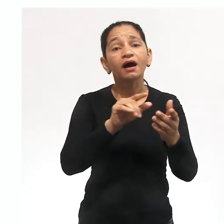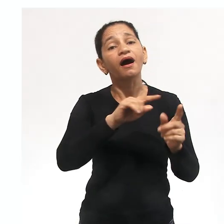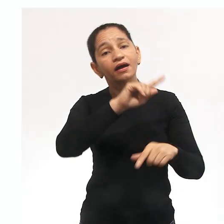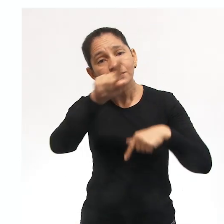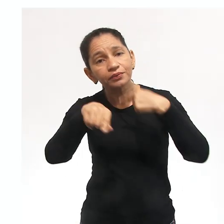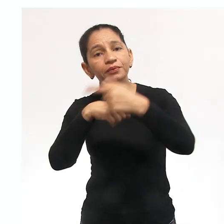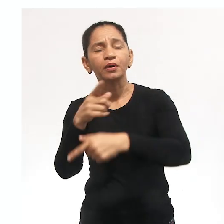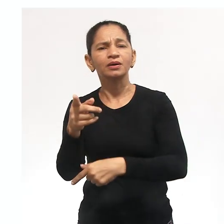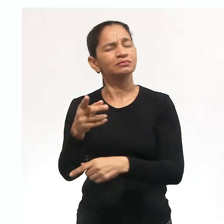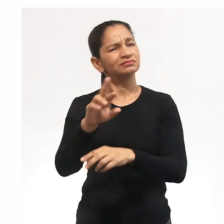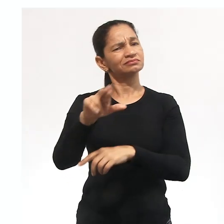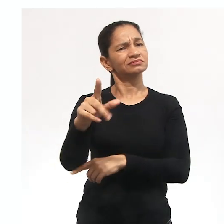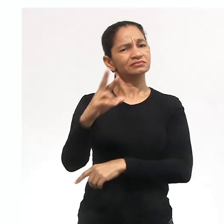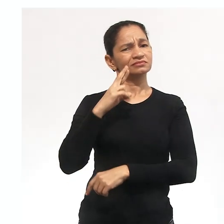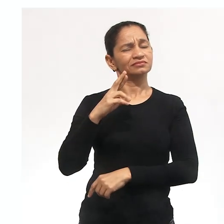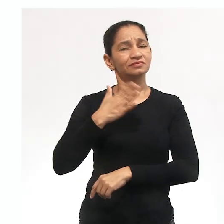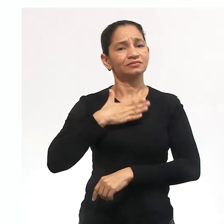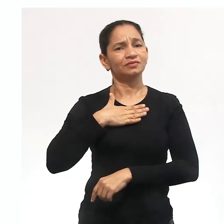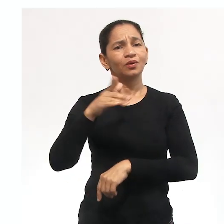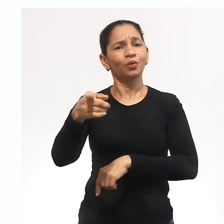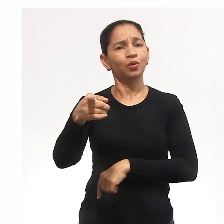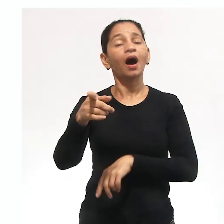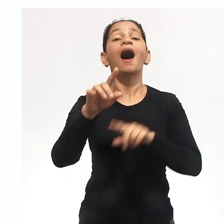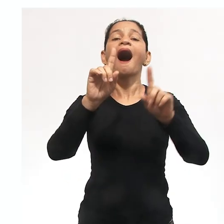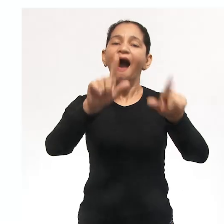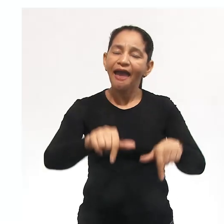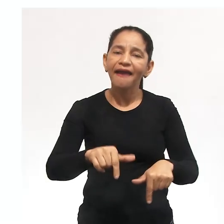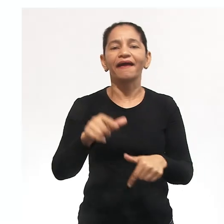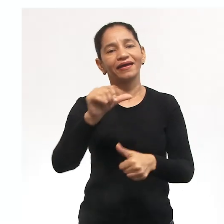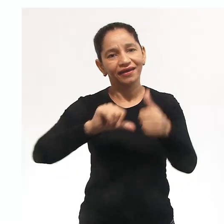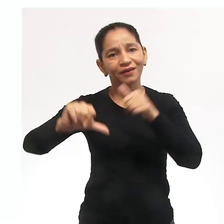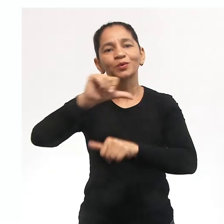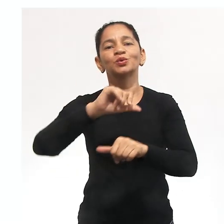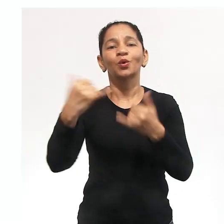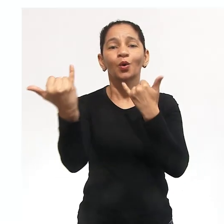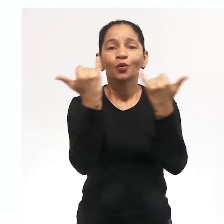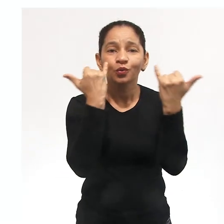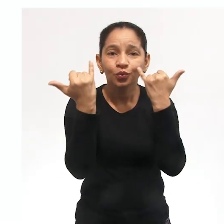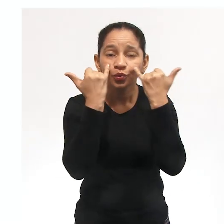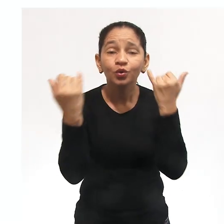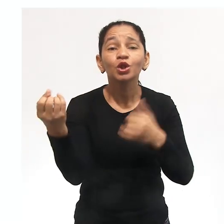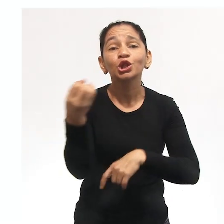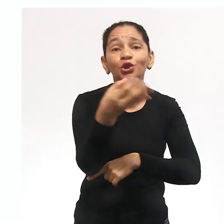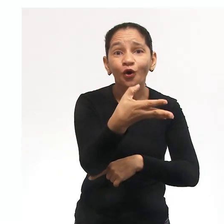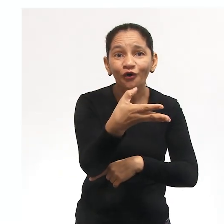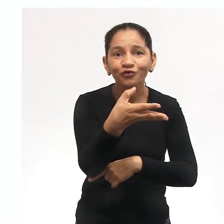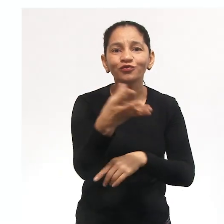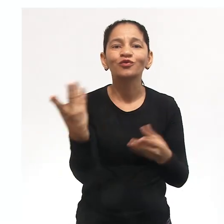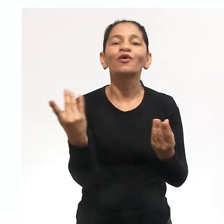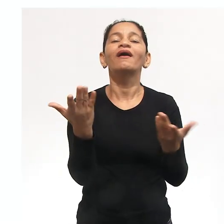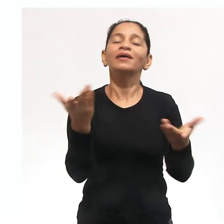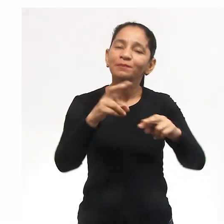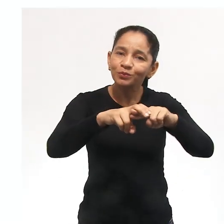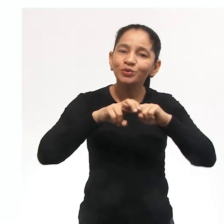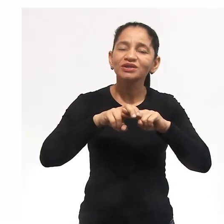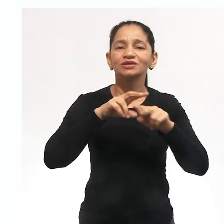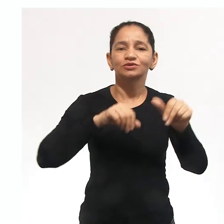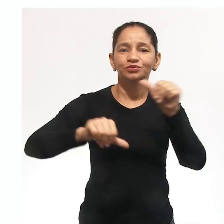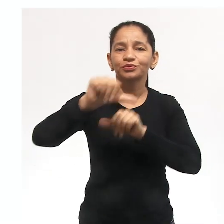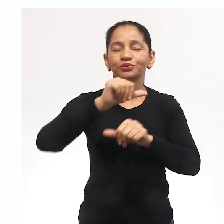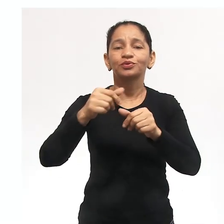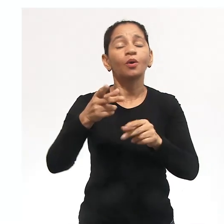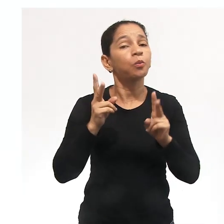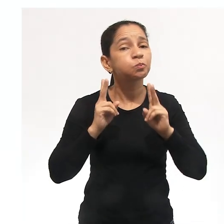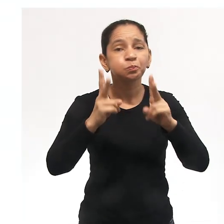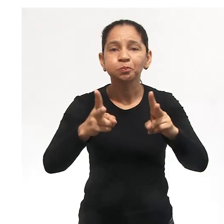é o que torna a ciência um processo dinâmico, não é a mesma coisa, que está